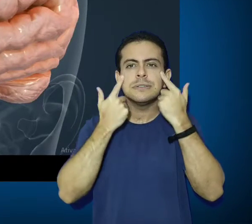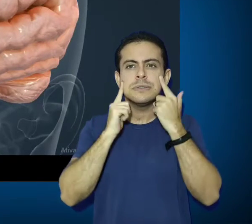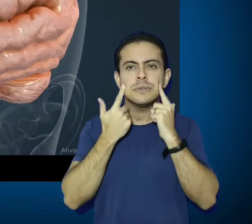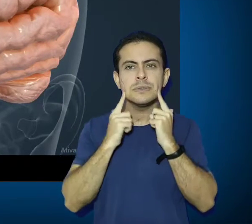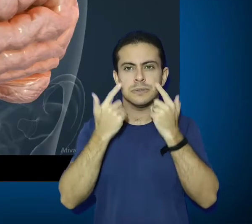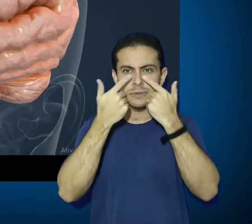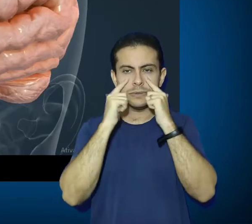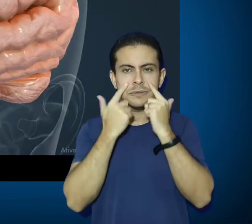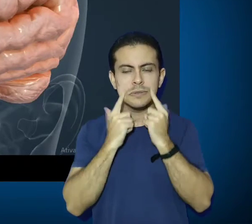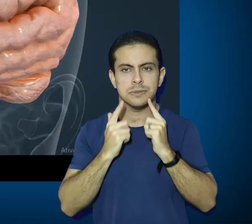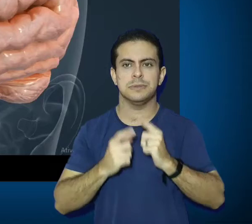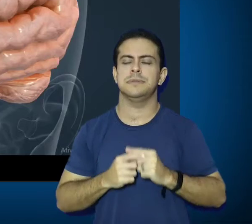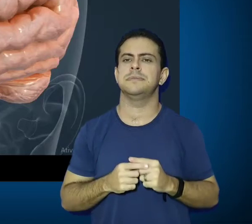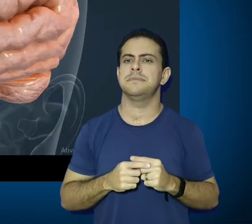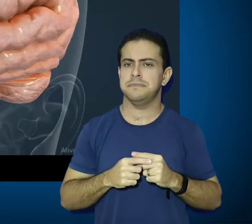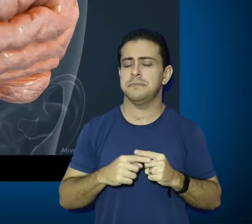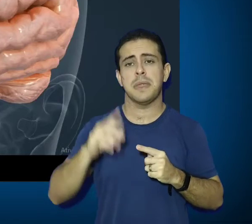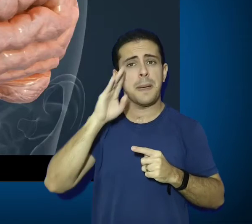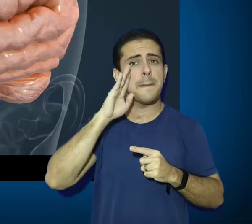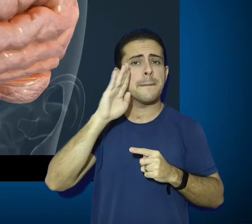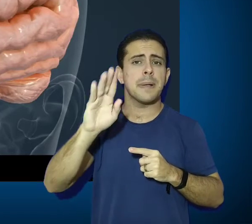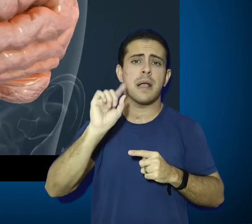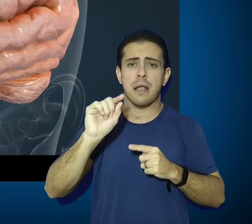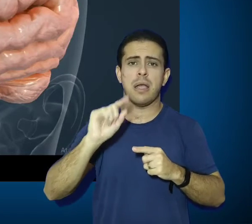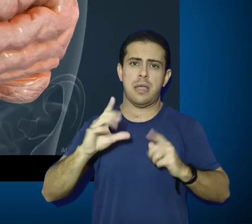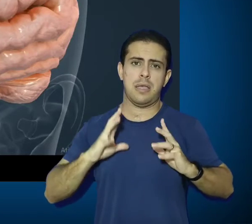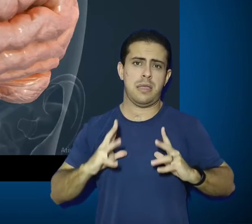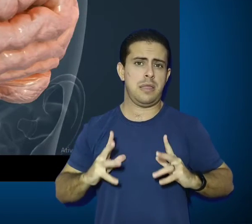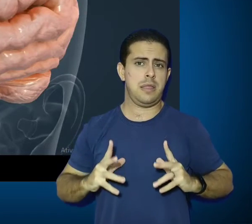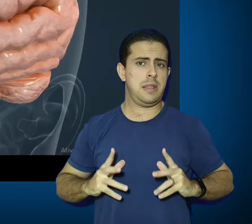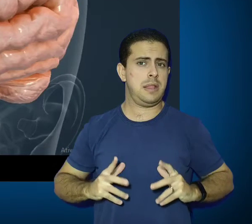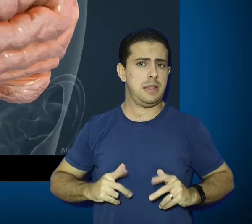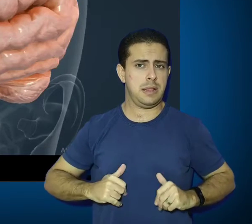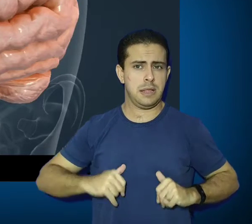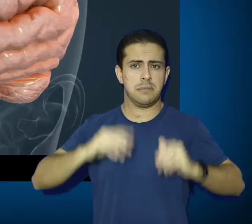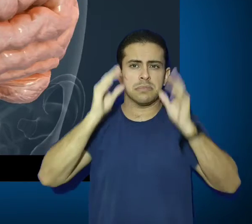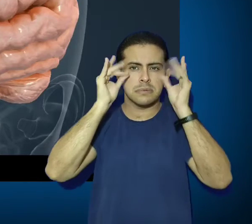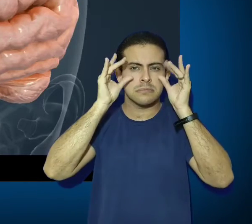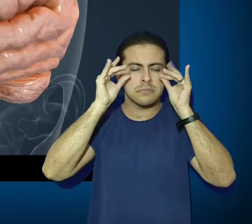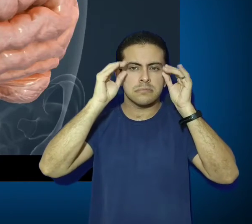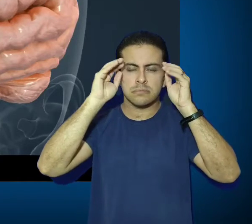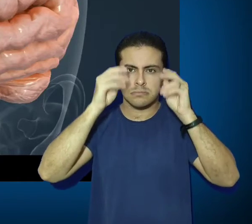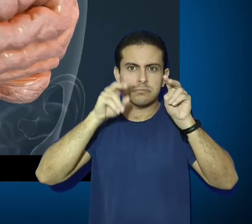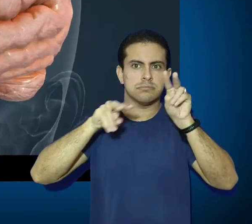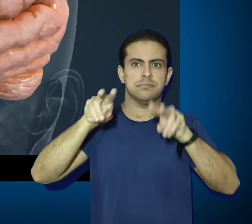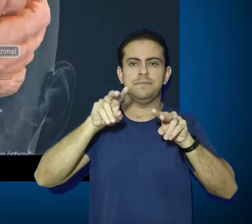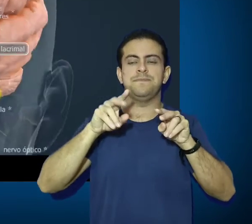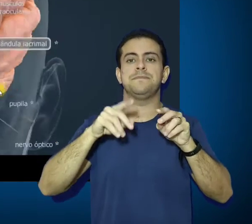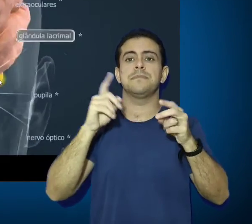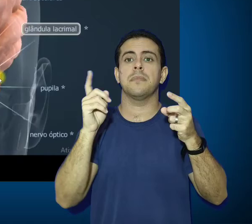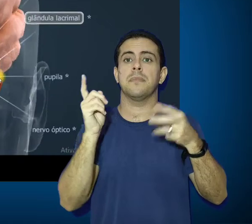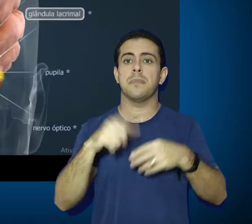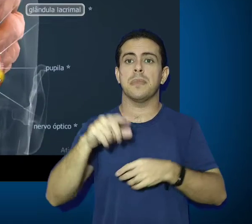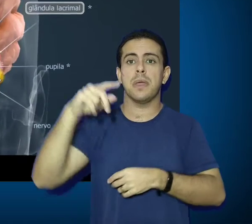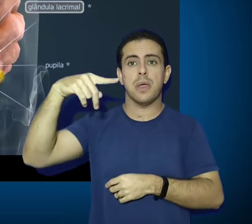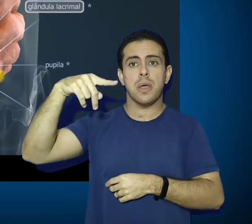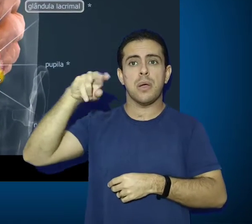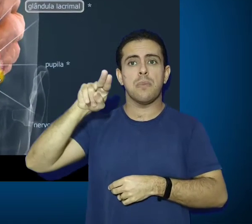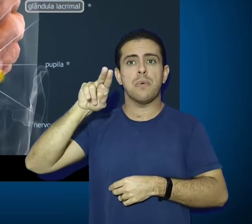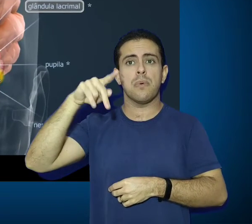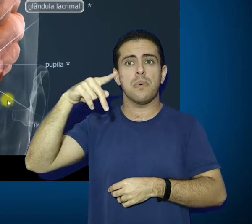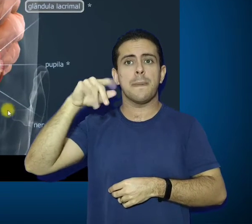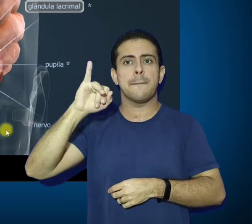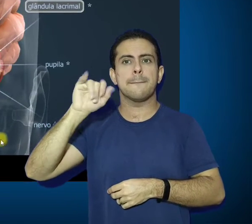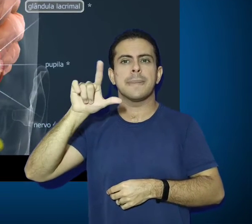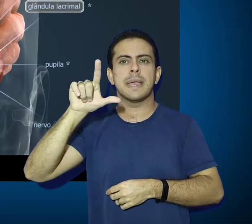lágrima, que tem a principal função de limpeza e lubrificação do globo ocular. A pupila é uma abertura